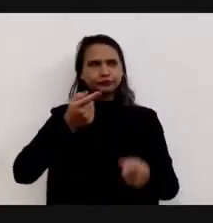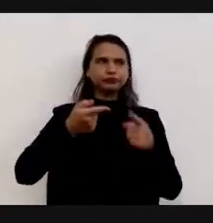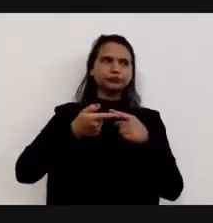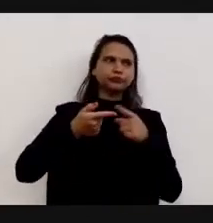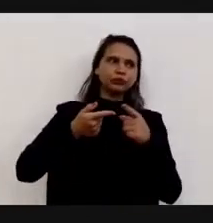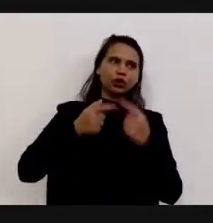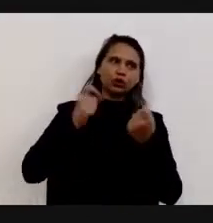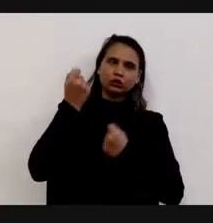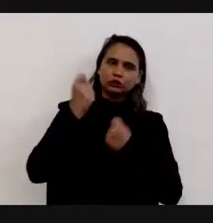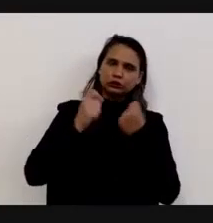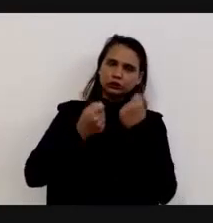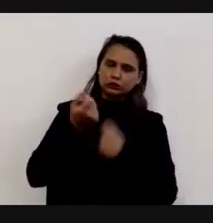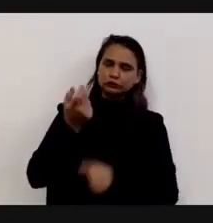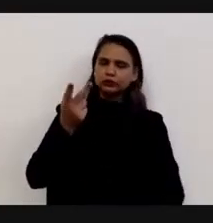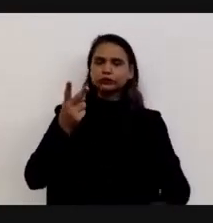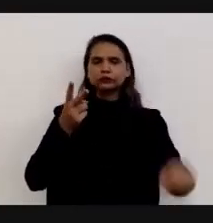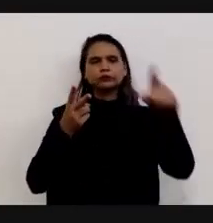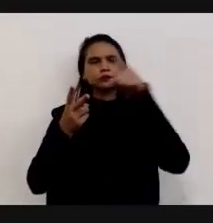físicos,